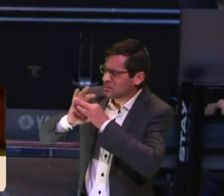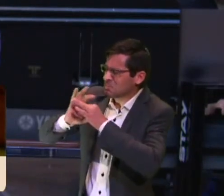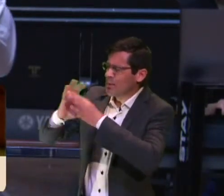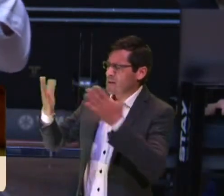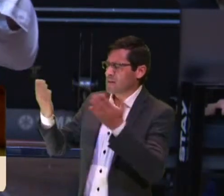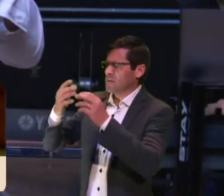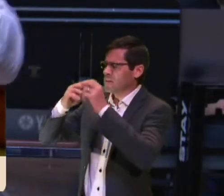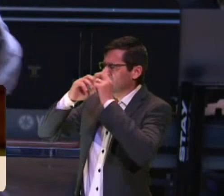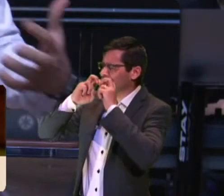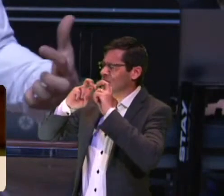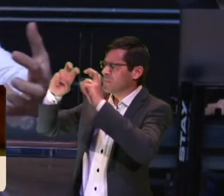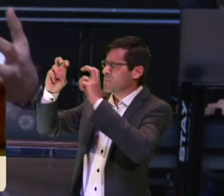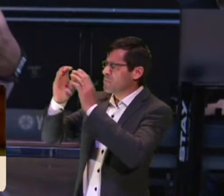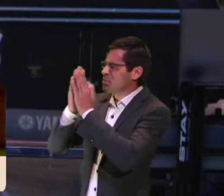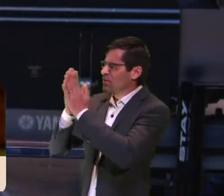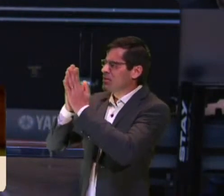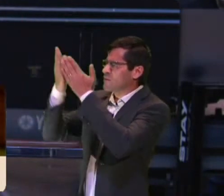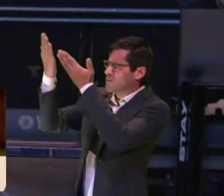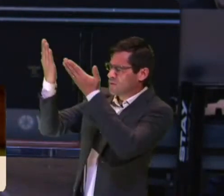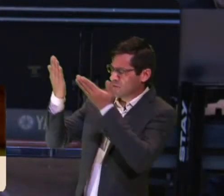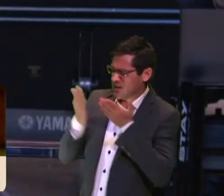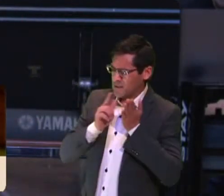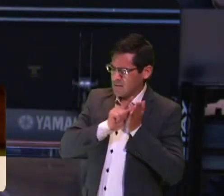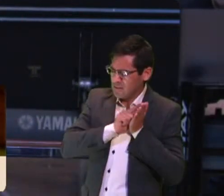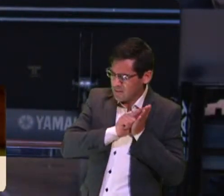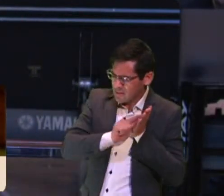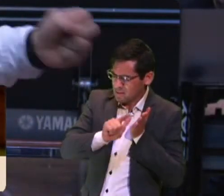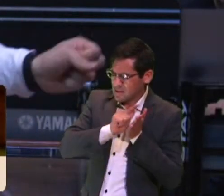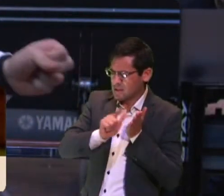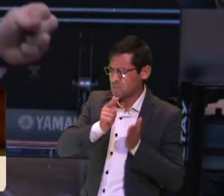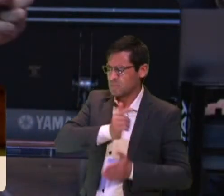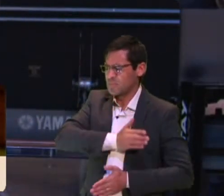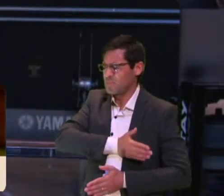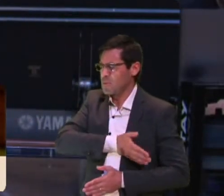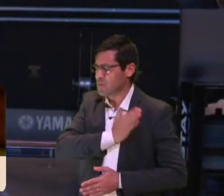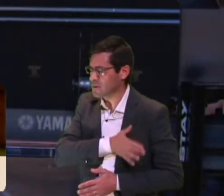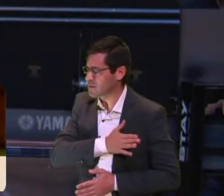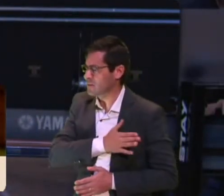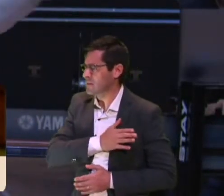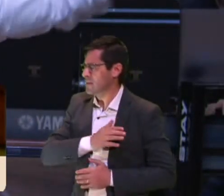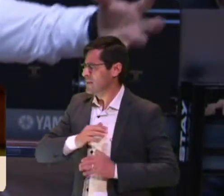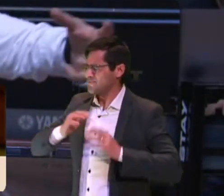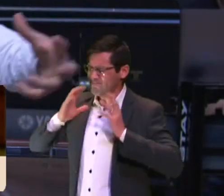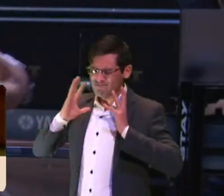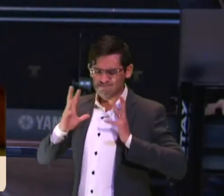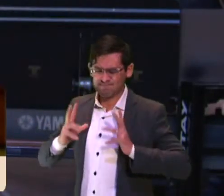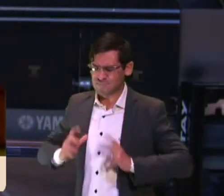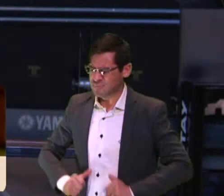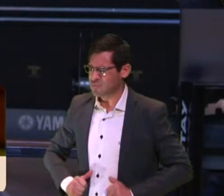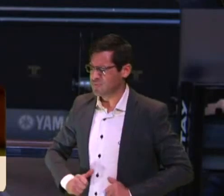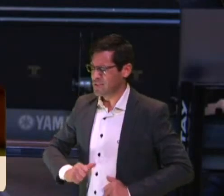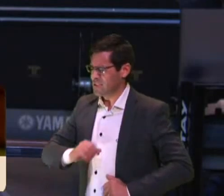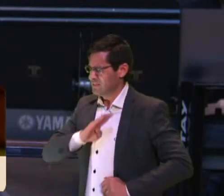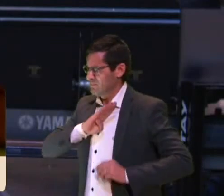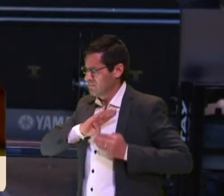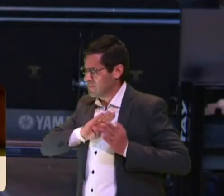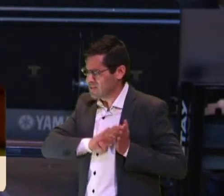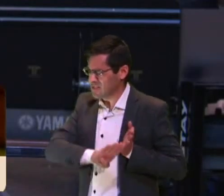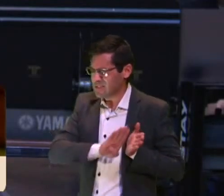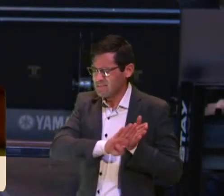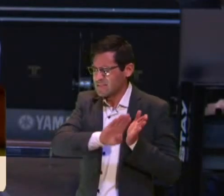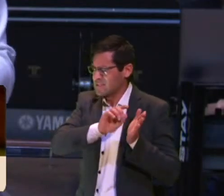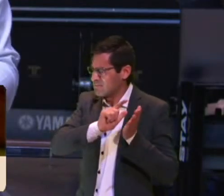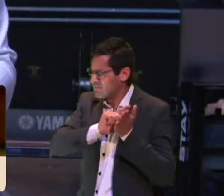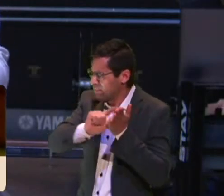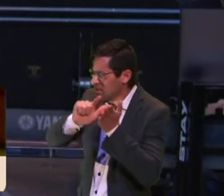clamamos: nos limpa. Deus, arranca fora, tira tudo aquilo que não Te agrada.